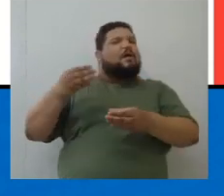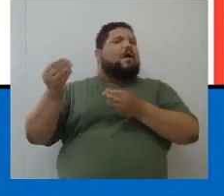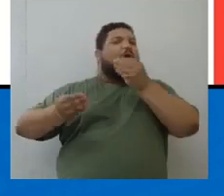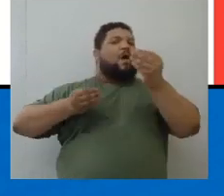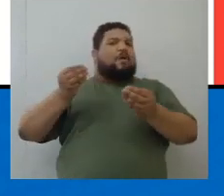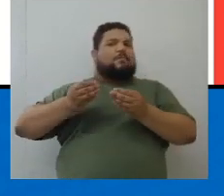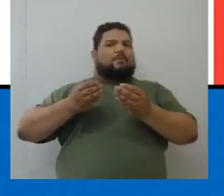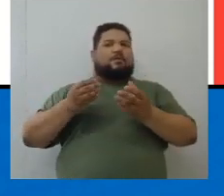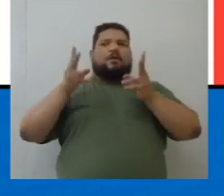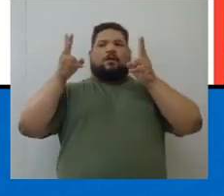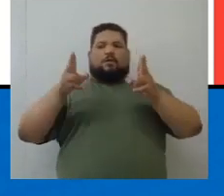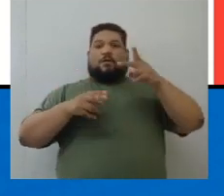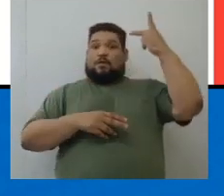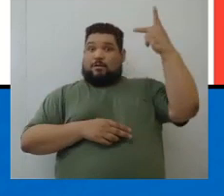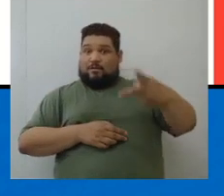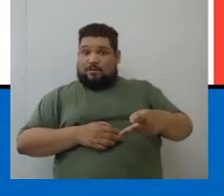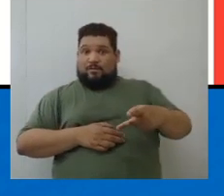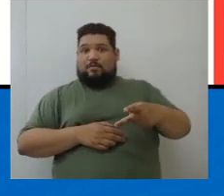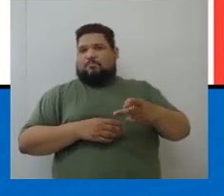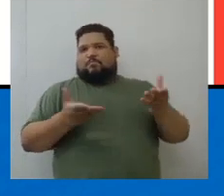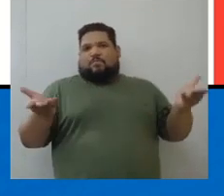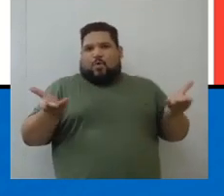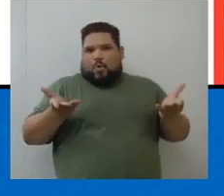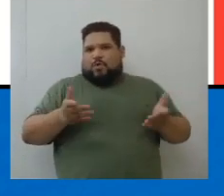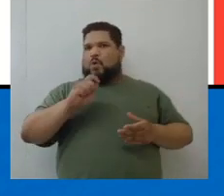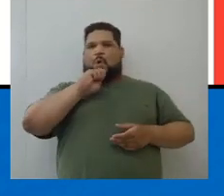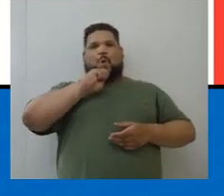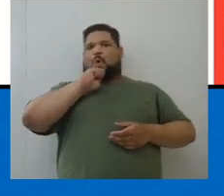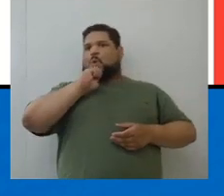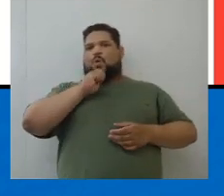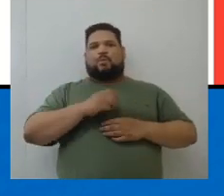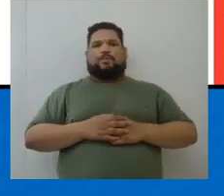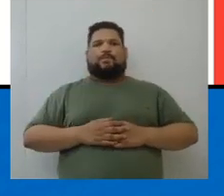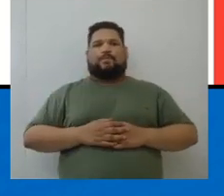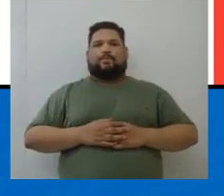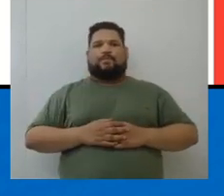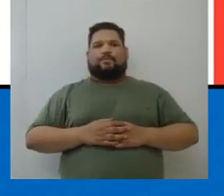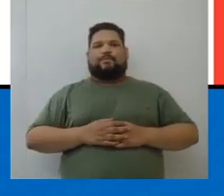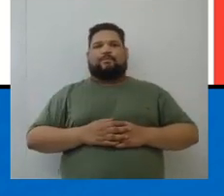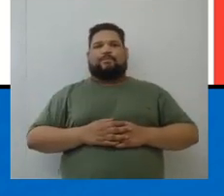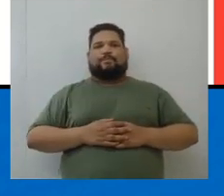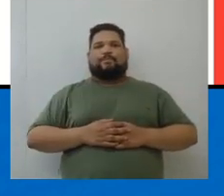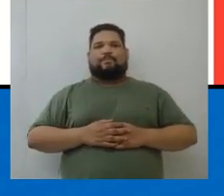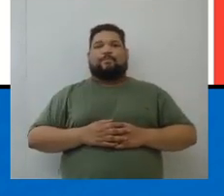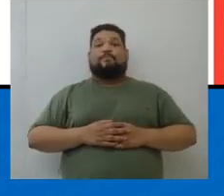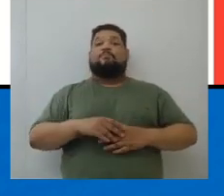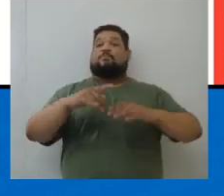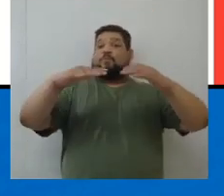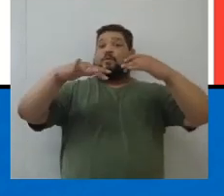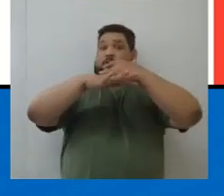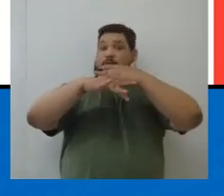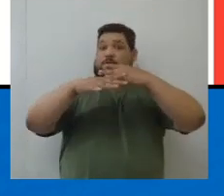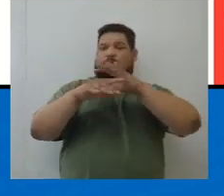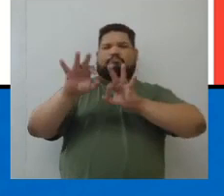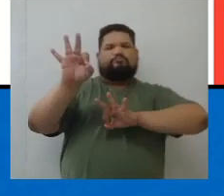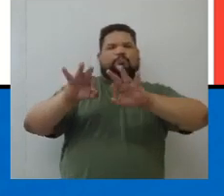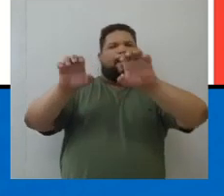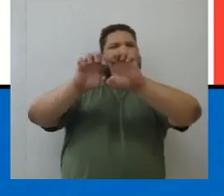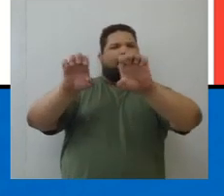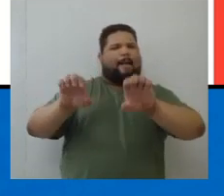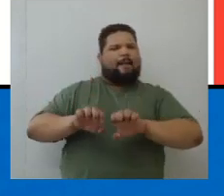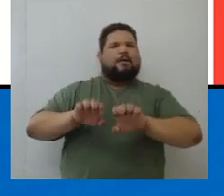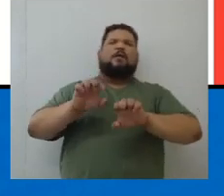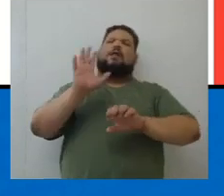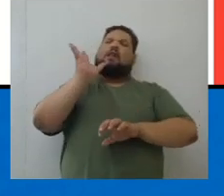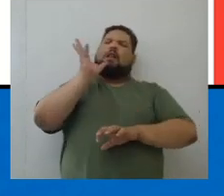da forma como a gente encontra hoje, por exemplo. Então, as cidades elas vão se estruturando lentamente, né?